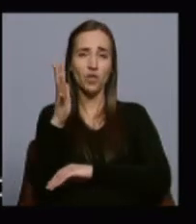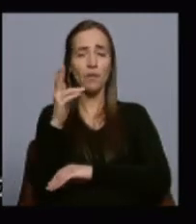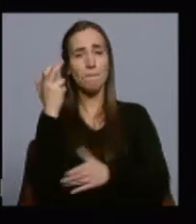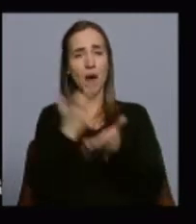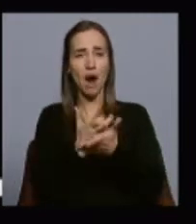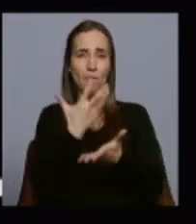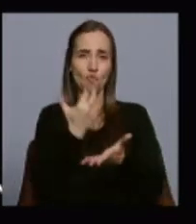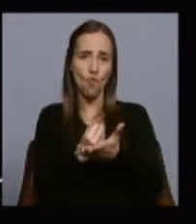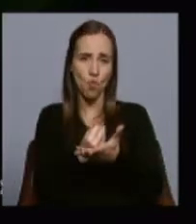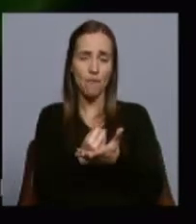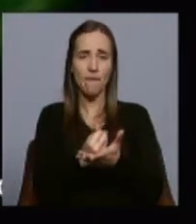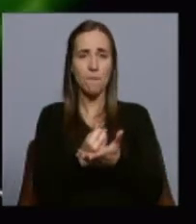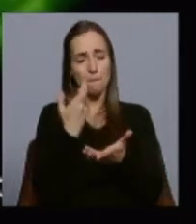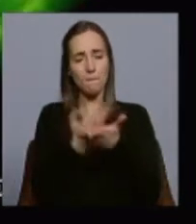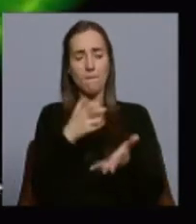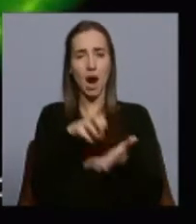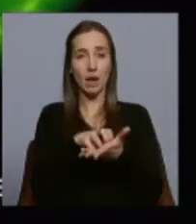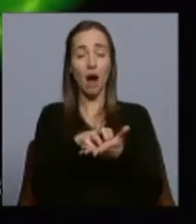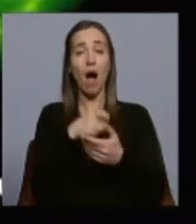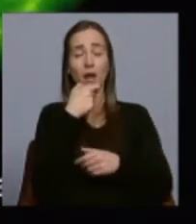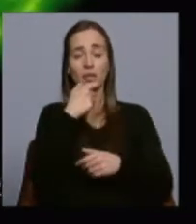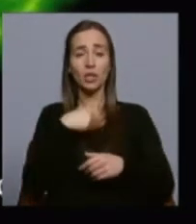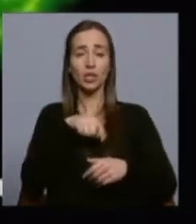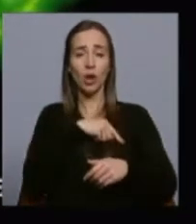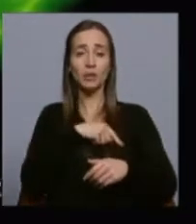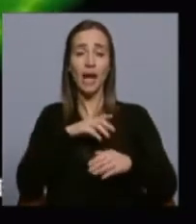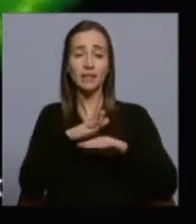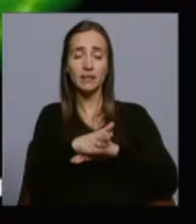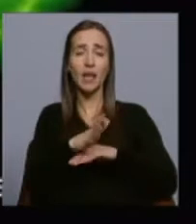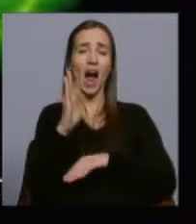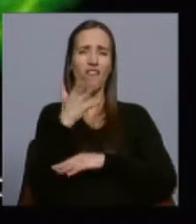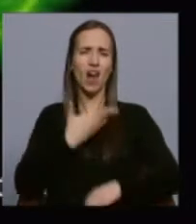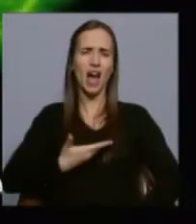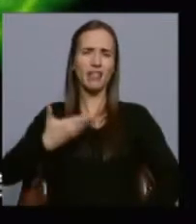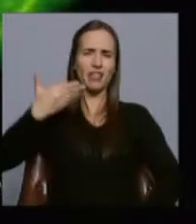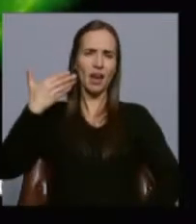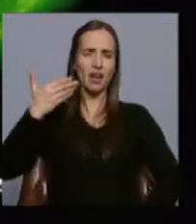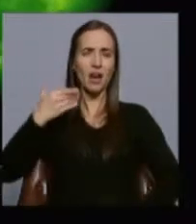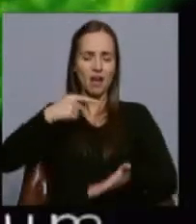esse registro. E à medida que nós vamos tendo acesso a árvores cada vez mais antigas, nós vamos conseguir então